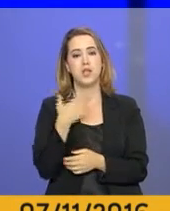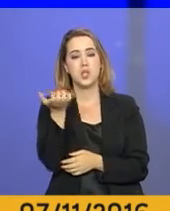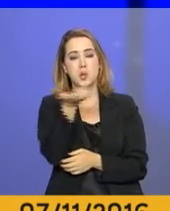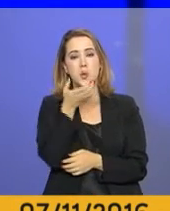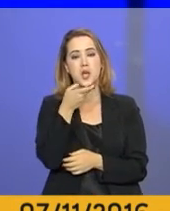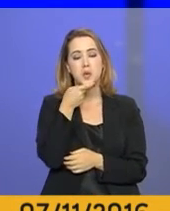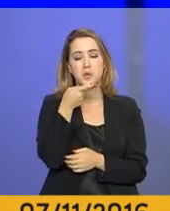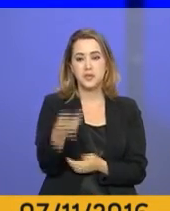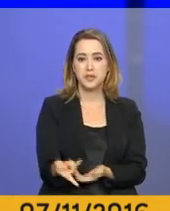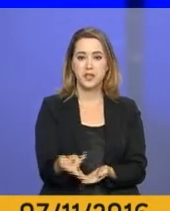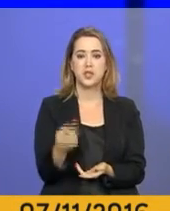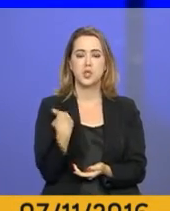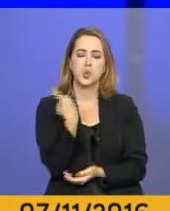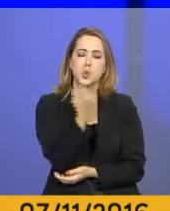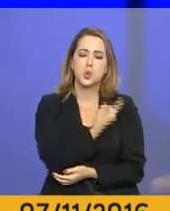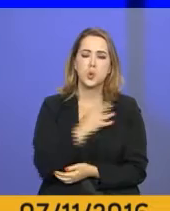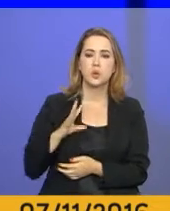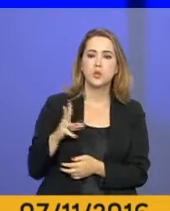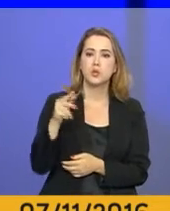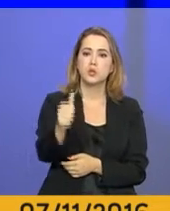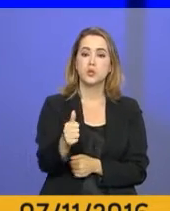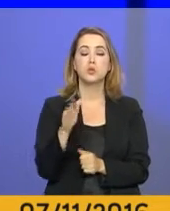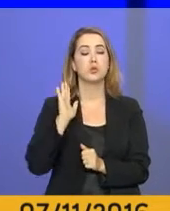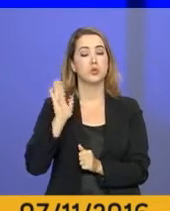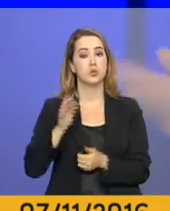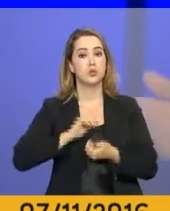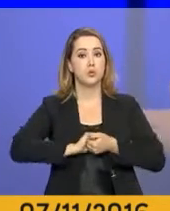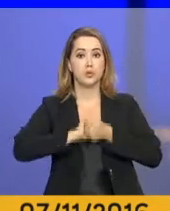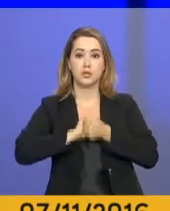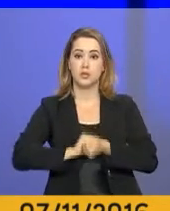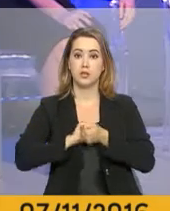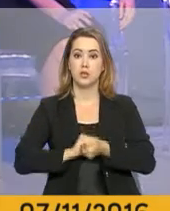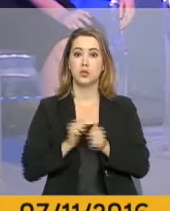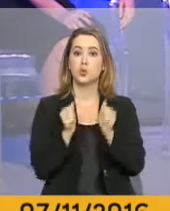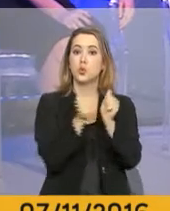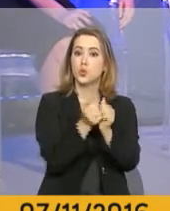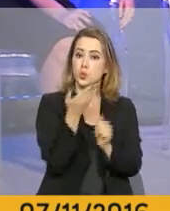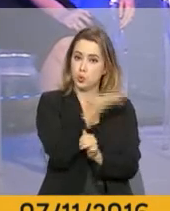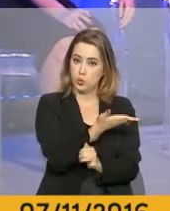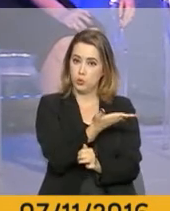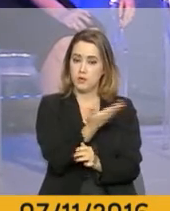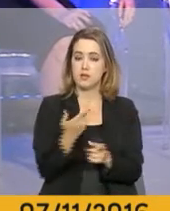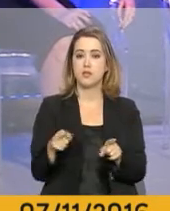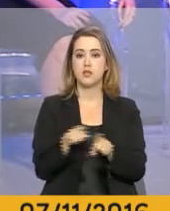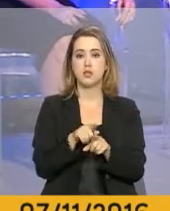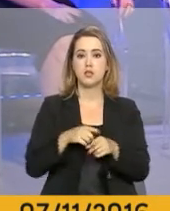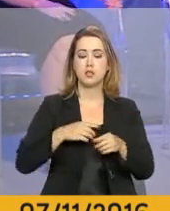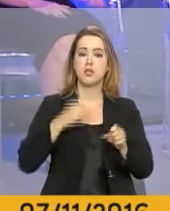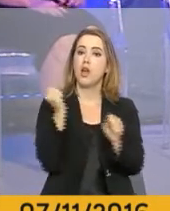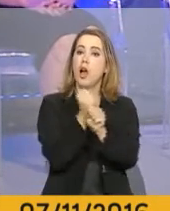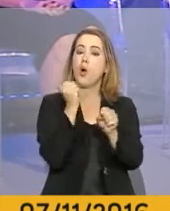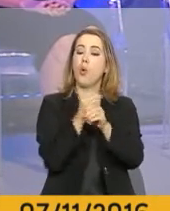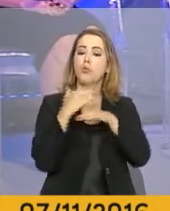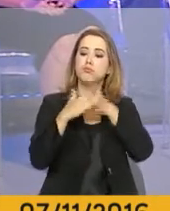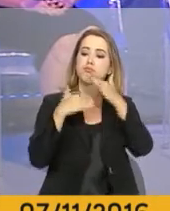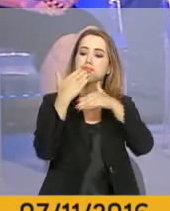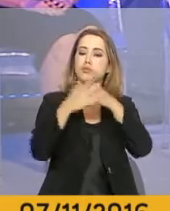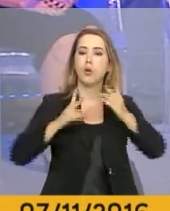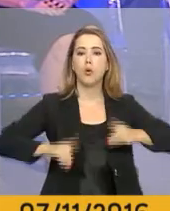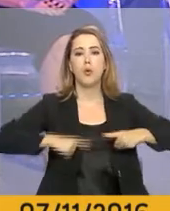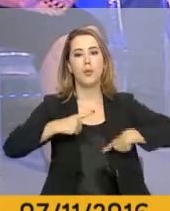que nós todos estamos determinados com você a frente a construir uma política cultural muito